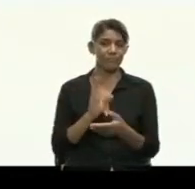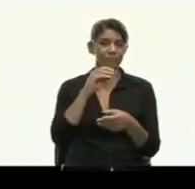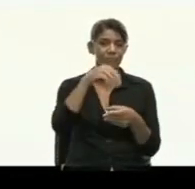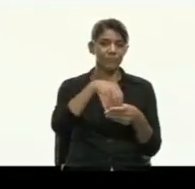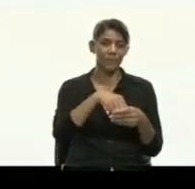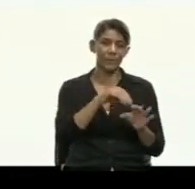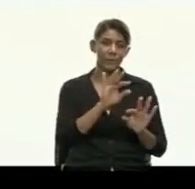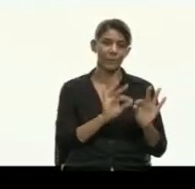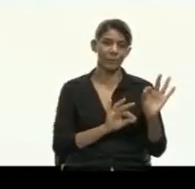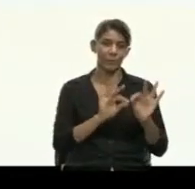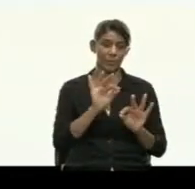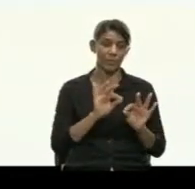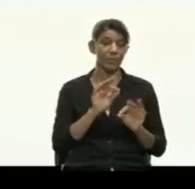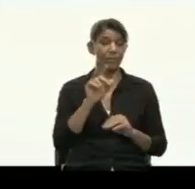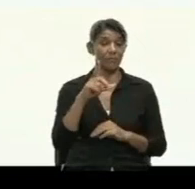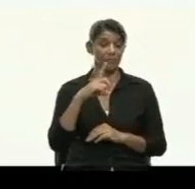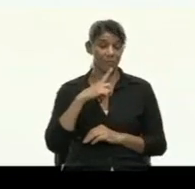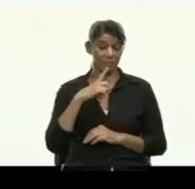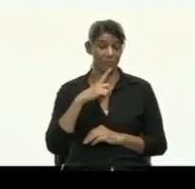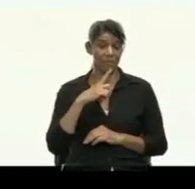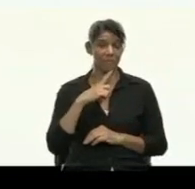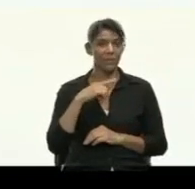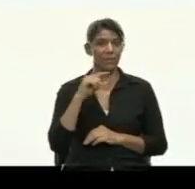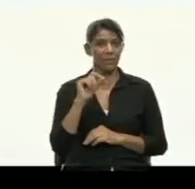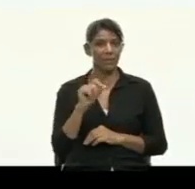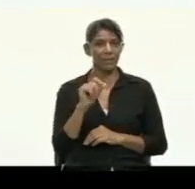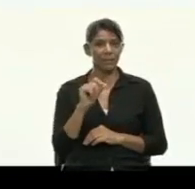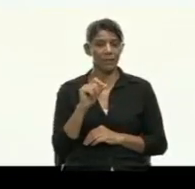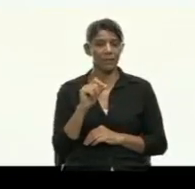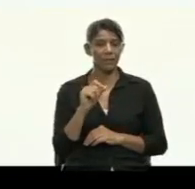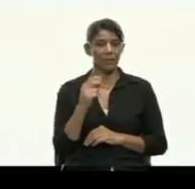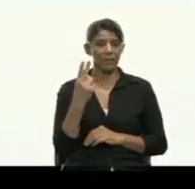projeto que você tem, tá bom? Que era